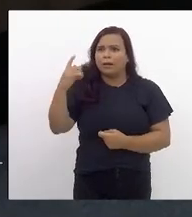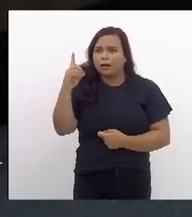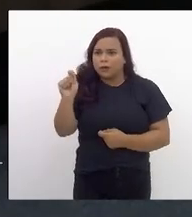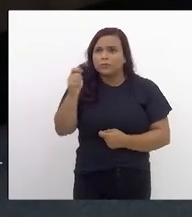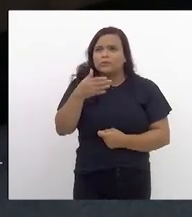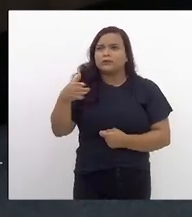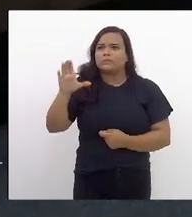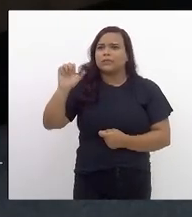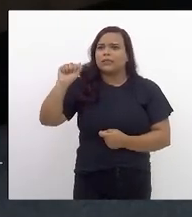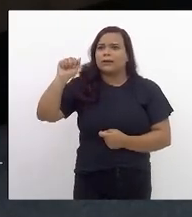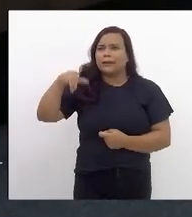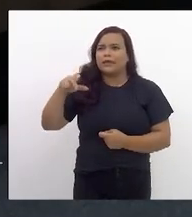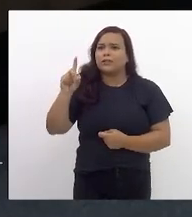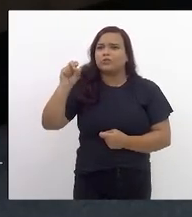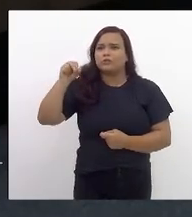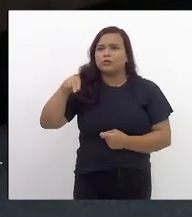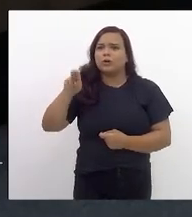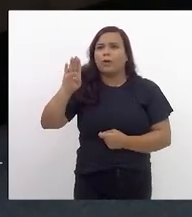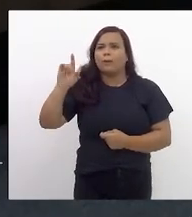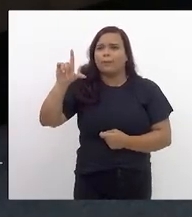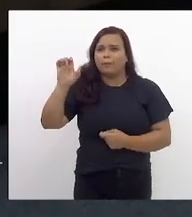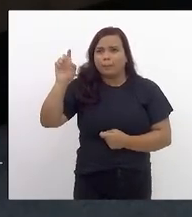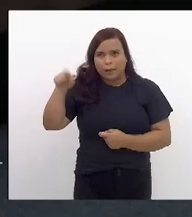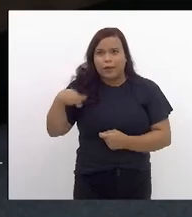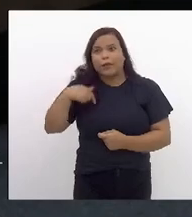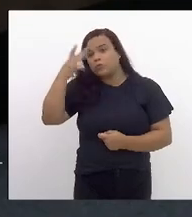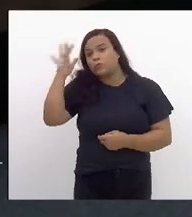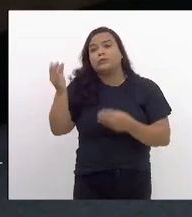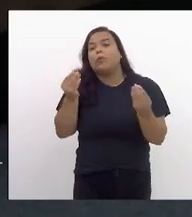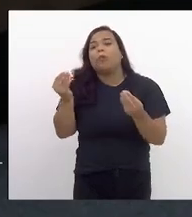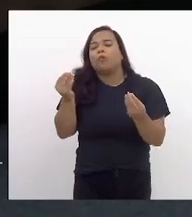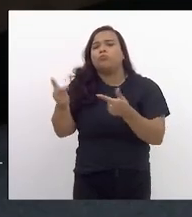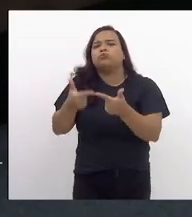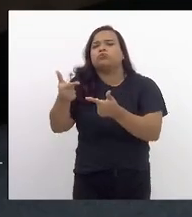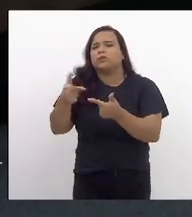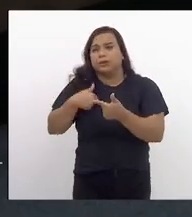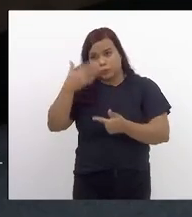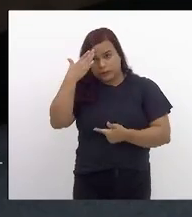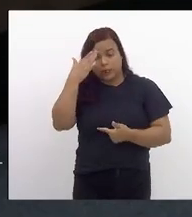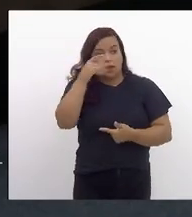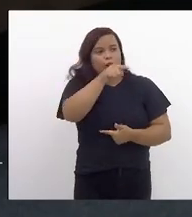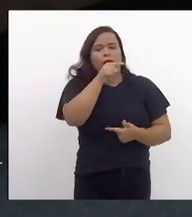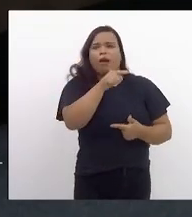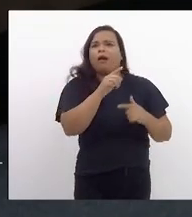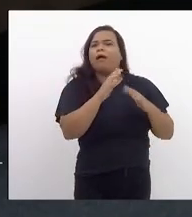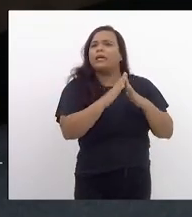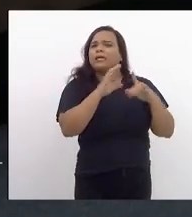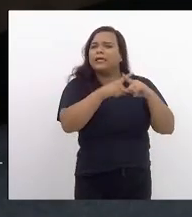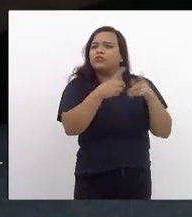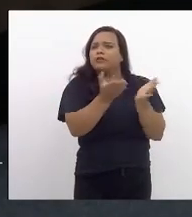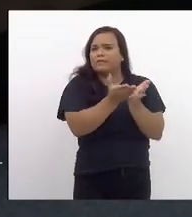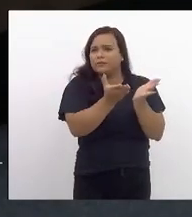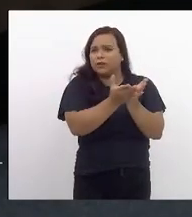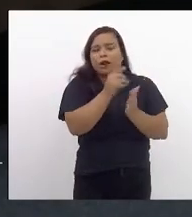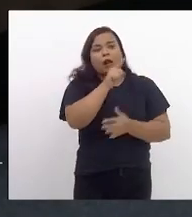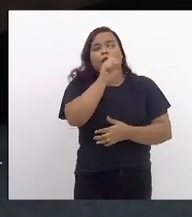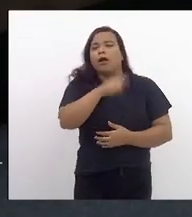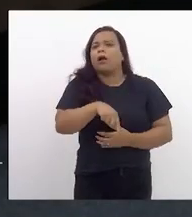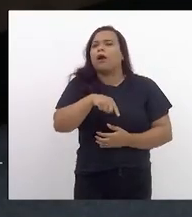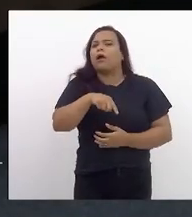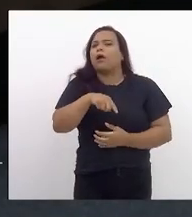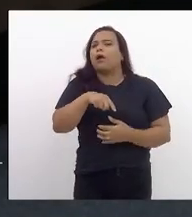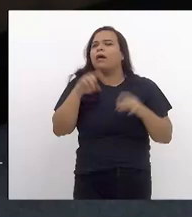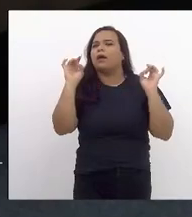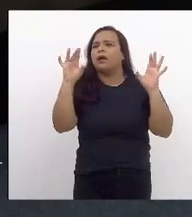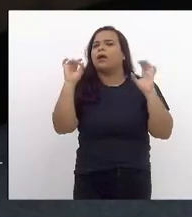eu não sei como é que é, mas eu sei como é que é na igreja evangélica. Na igreja evangélica, É um privilégio, não tem nada a ver com o Estado laico.